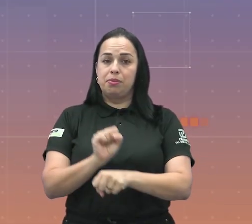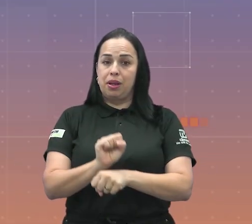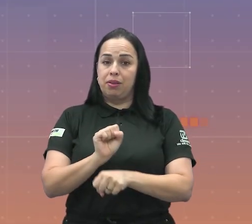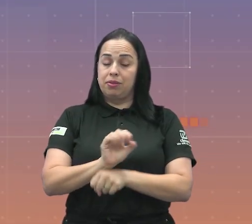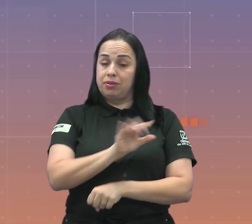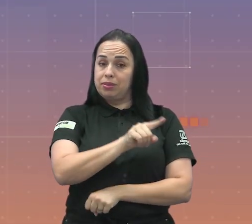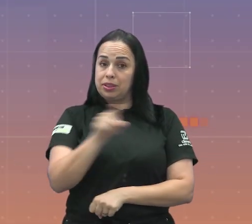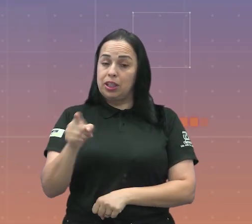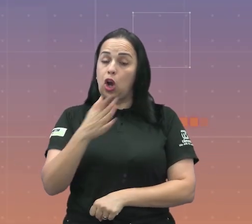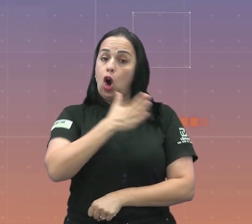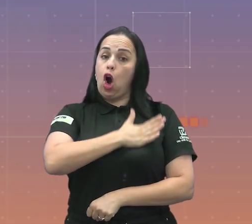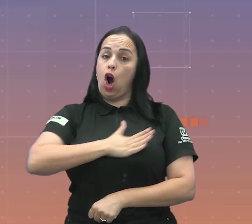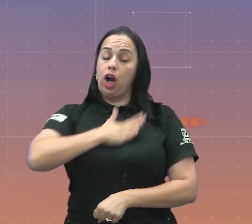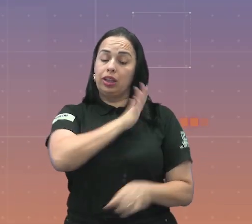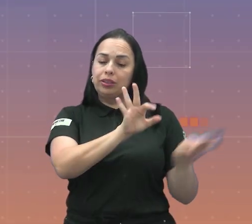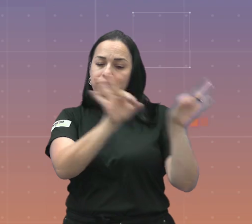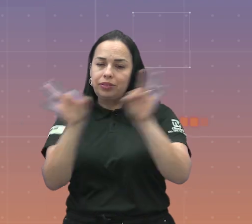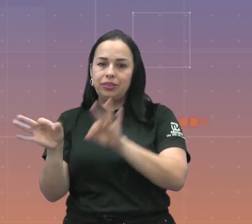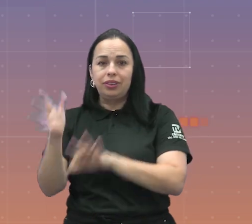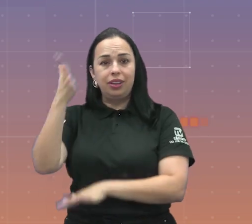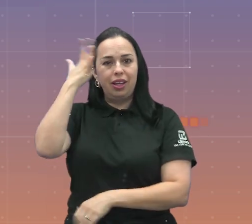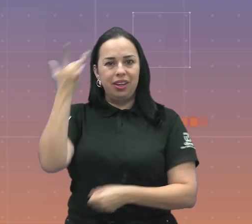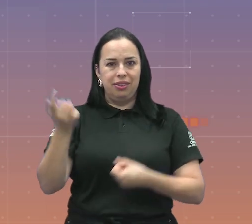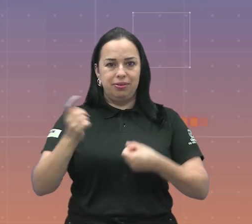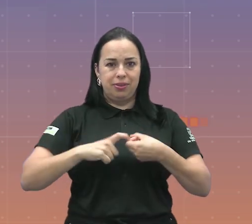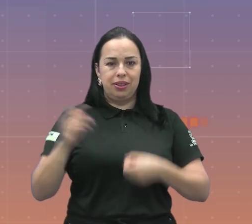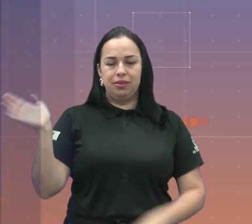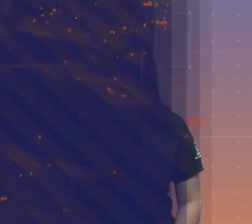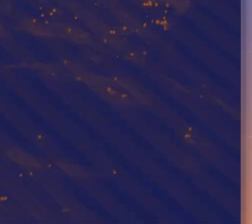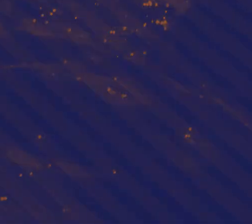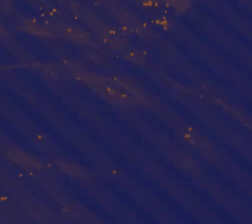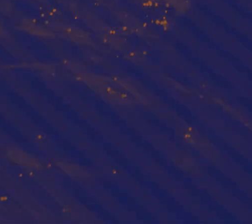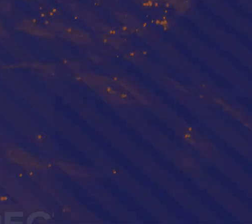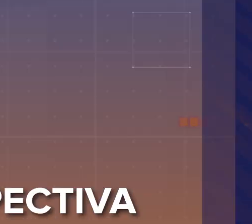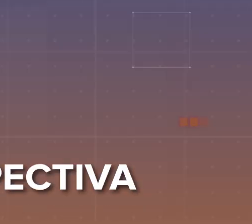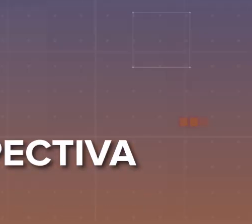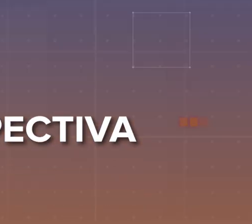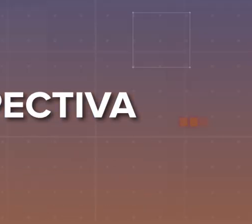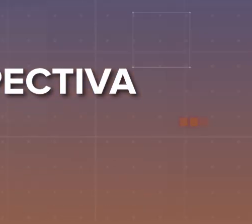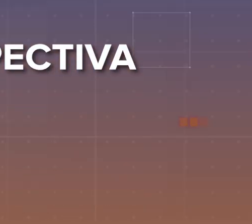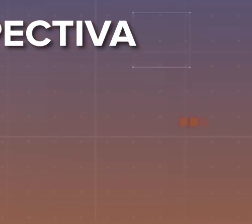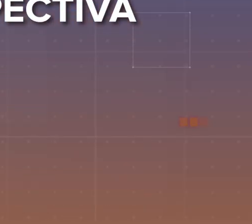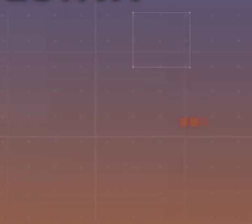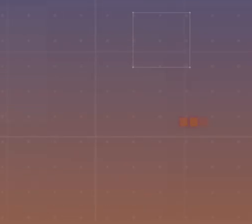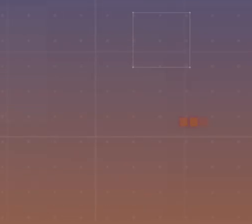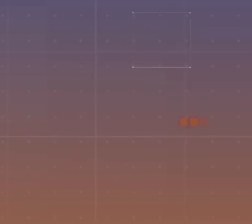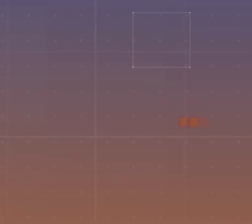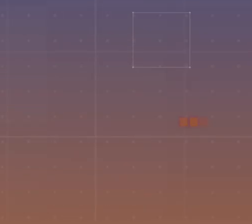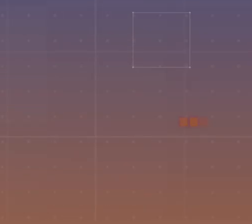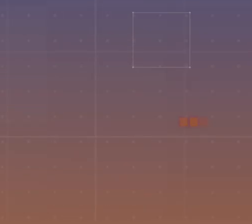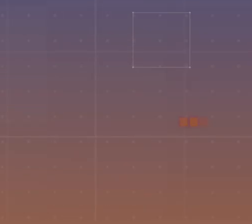que você tenha gostado. Amanhã estaremos de volta. Até mais!